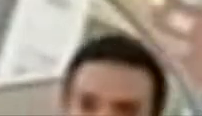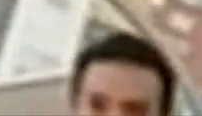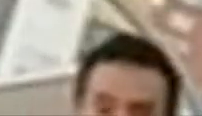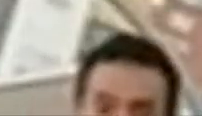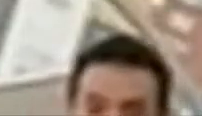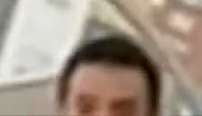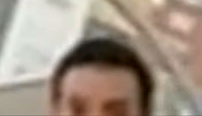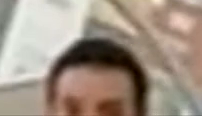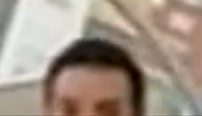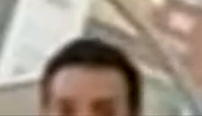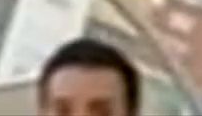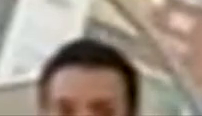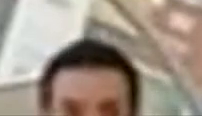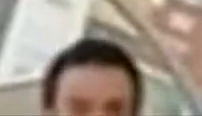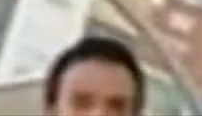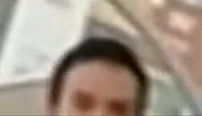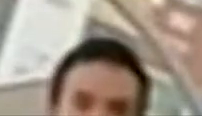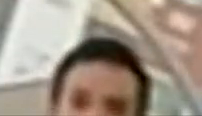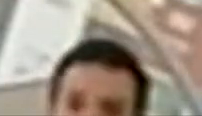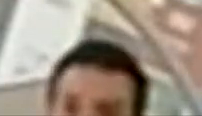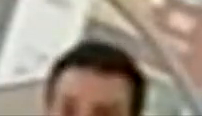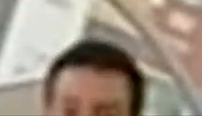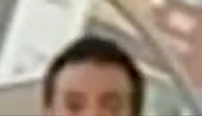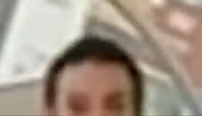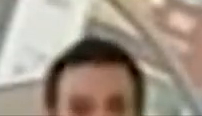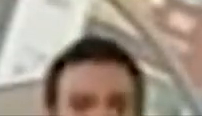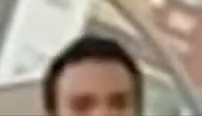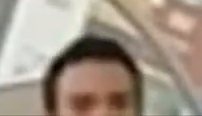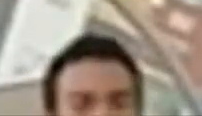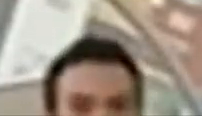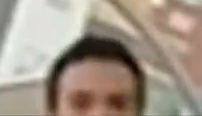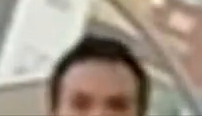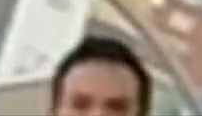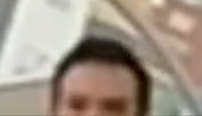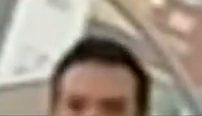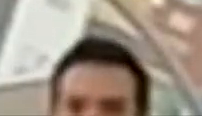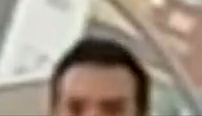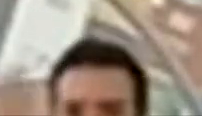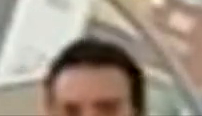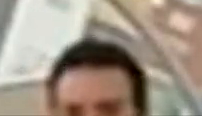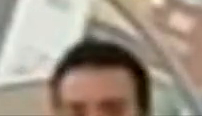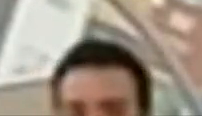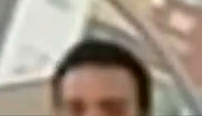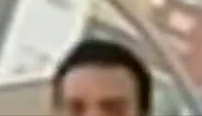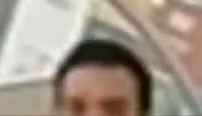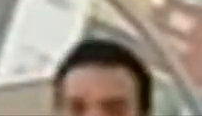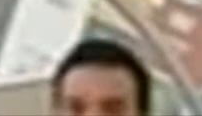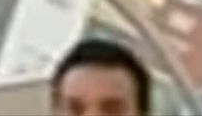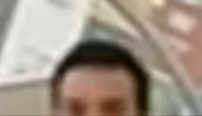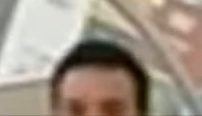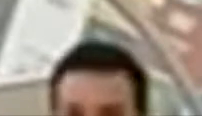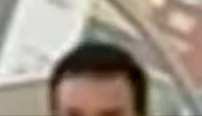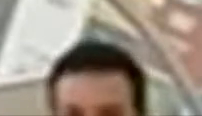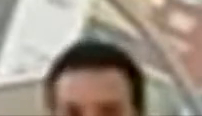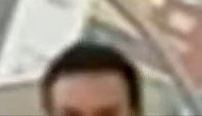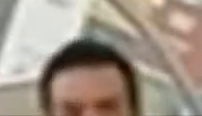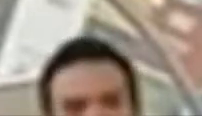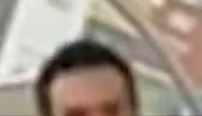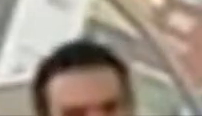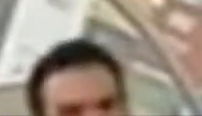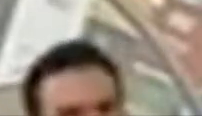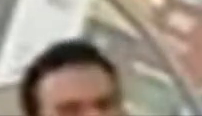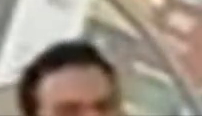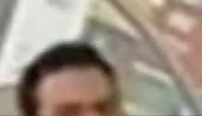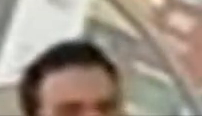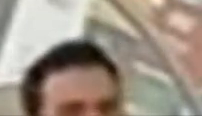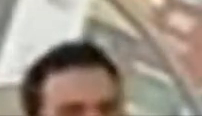Hoje já há, por parte dos partidos, na prestação de contas, a informação de que recebeu tanto da